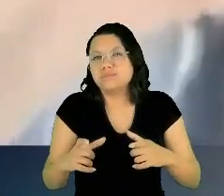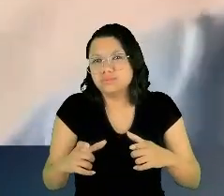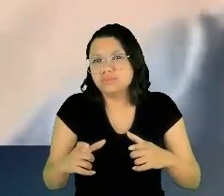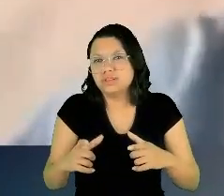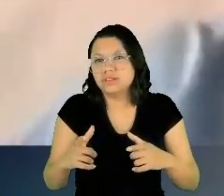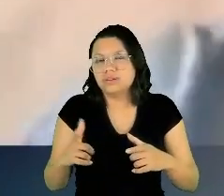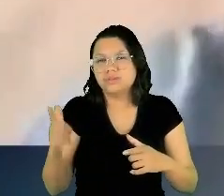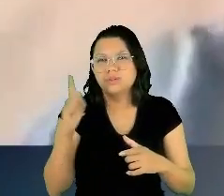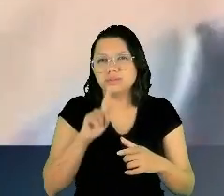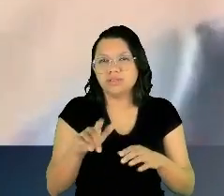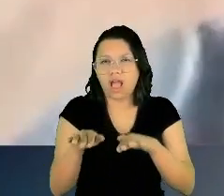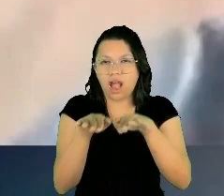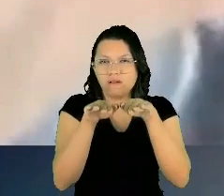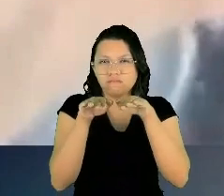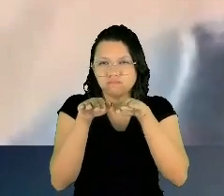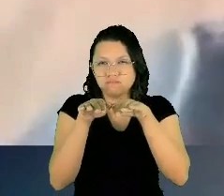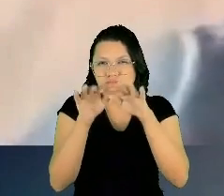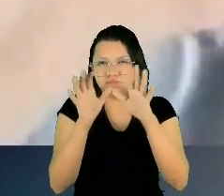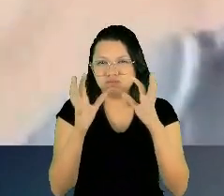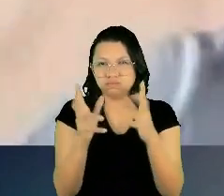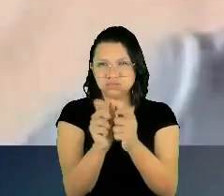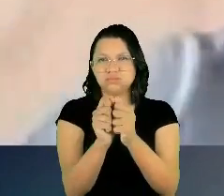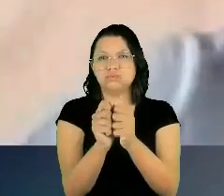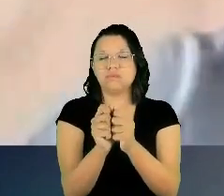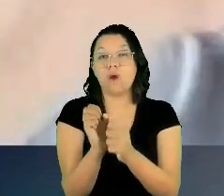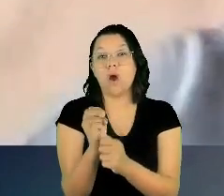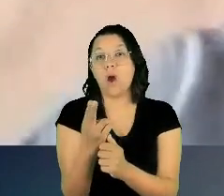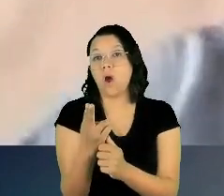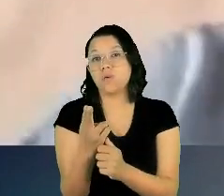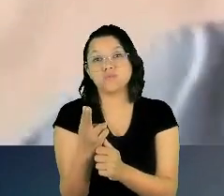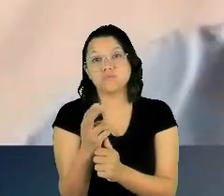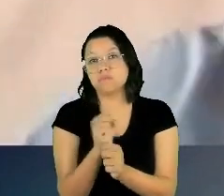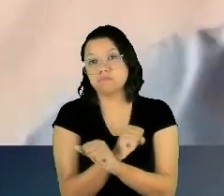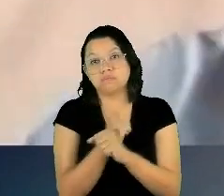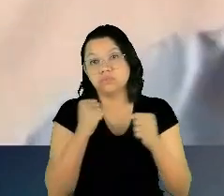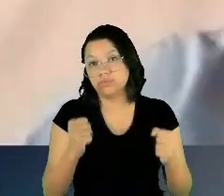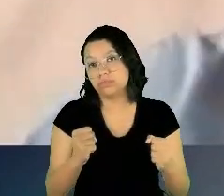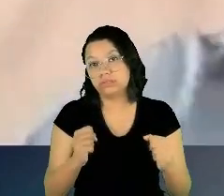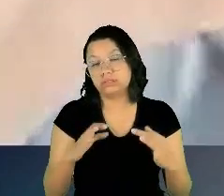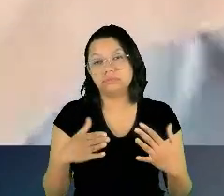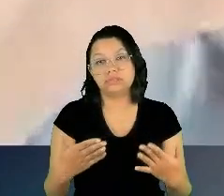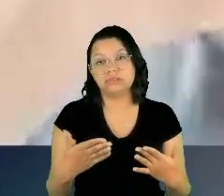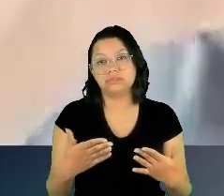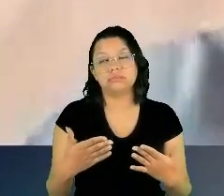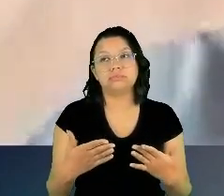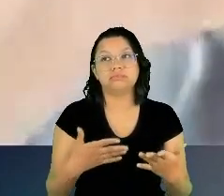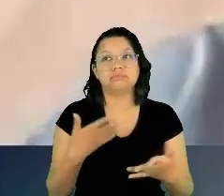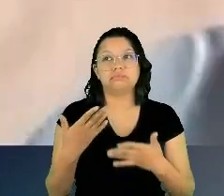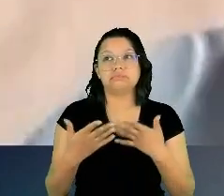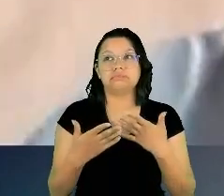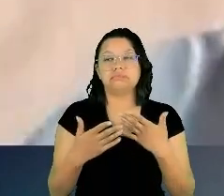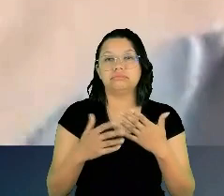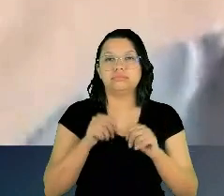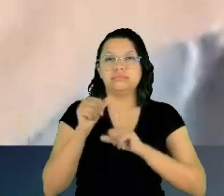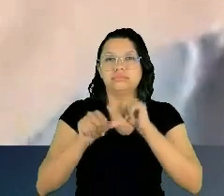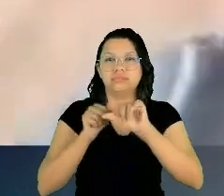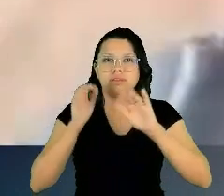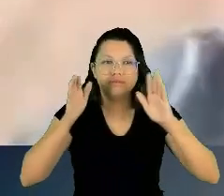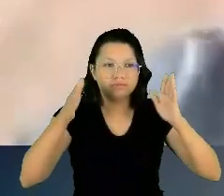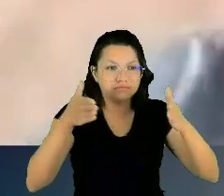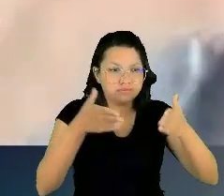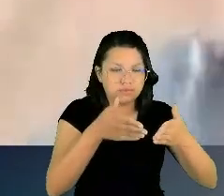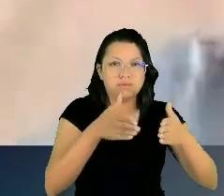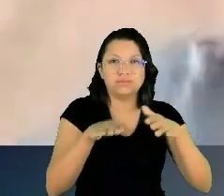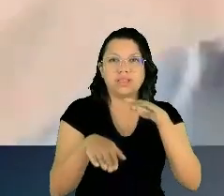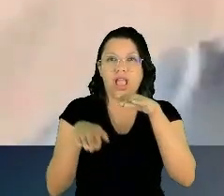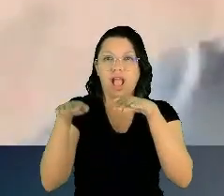até que ponto é possível atingir uma igualdade absoluta? Ou é algo impraticável, e a gente deveria, então, na verdade, mudar